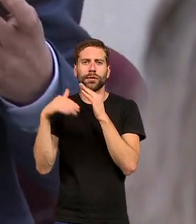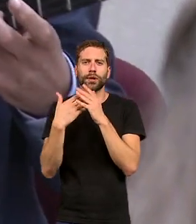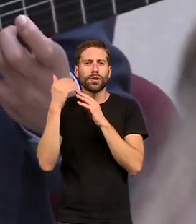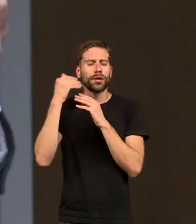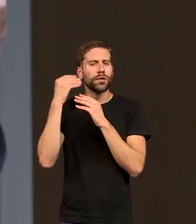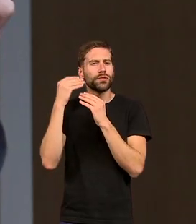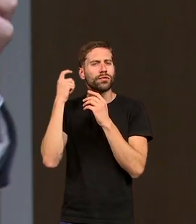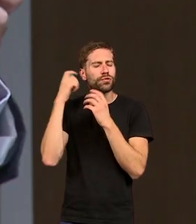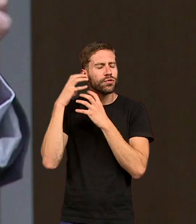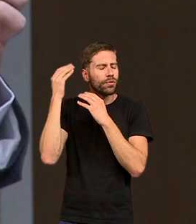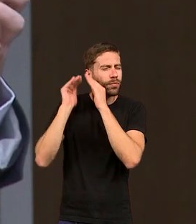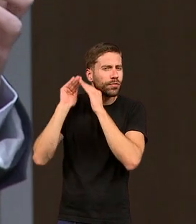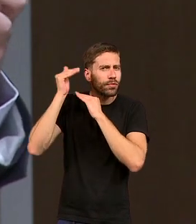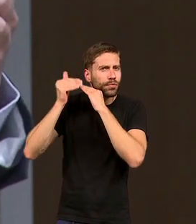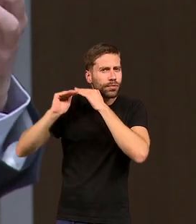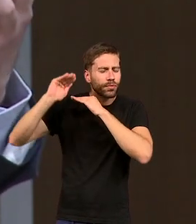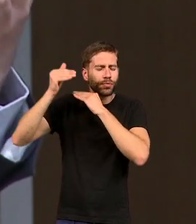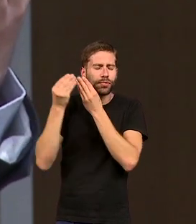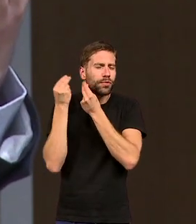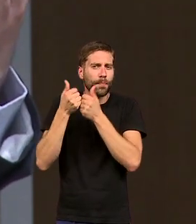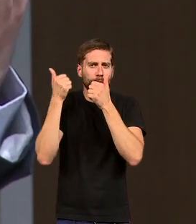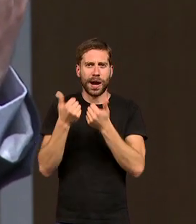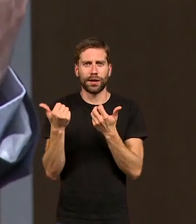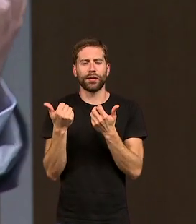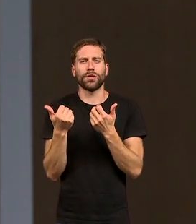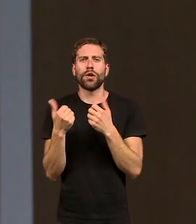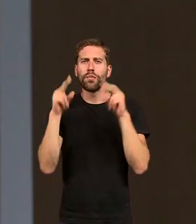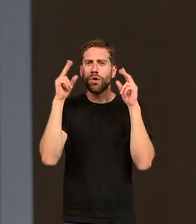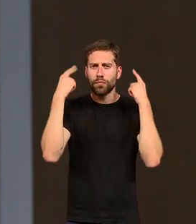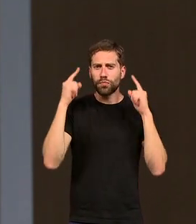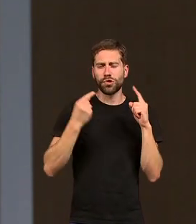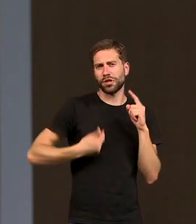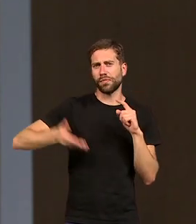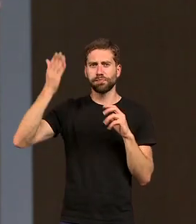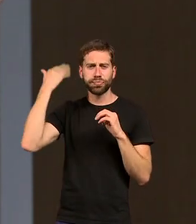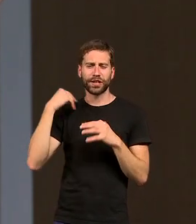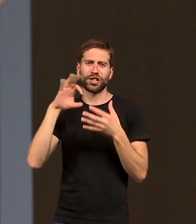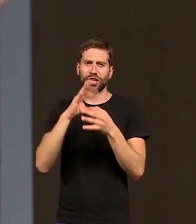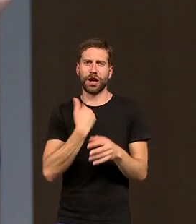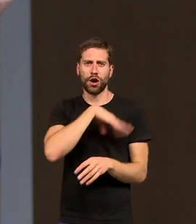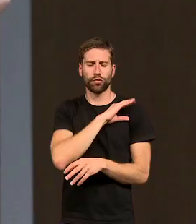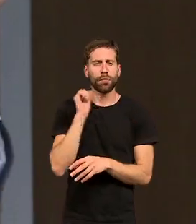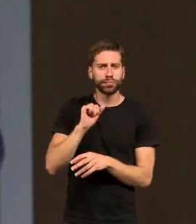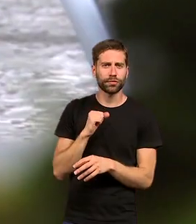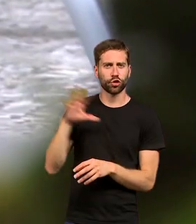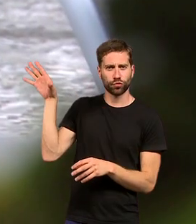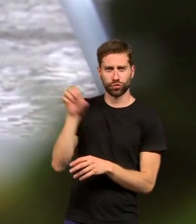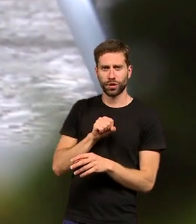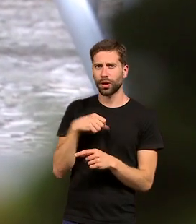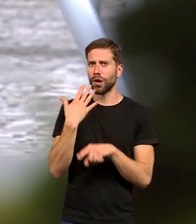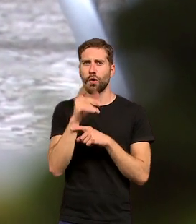muito confortável e começámos por fazer arranjos de temas já existentes das guitarradas de Coimbra, por assim dizer, de muitos